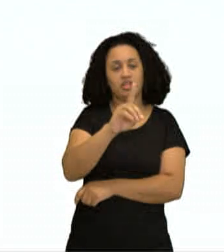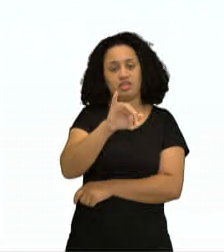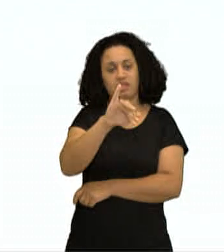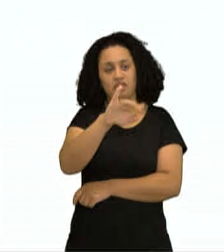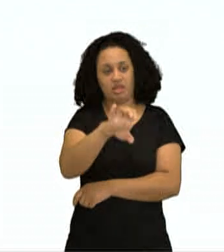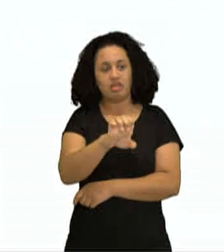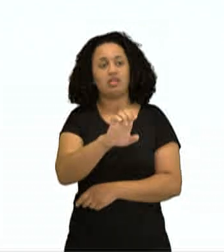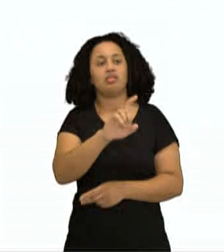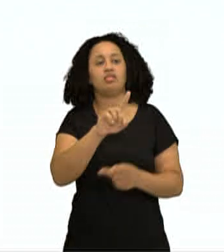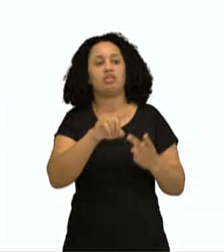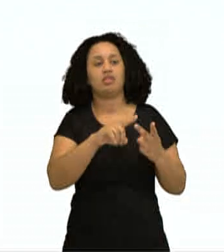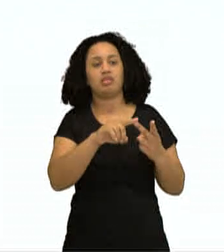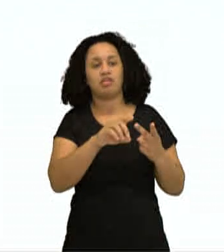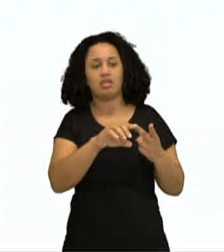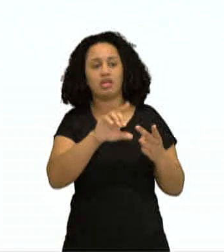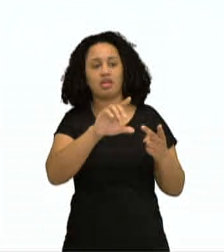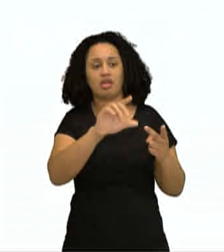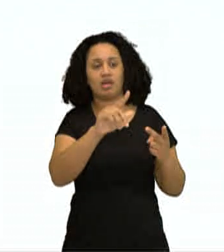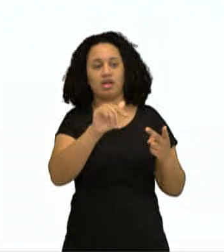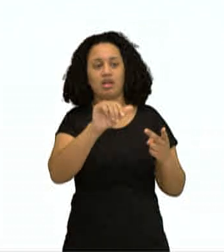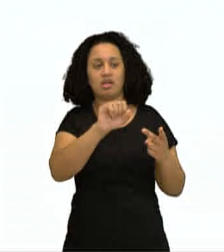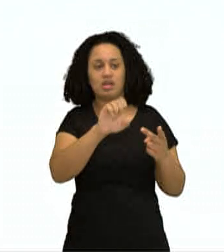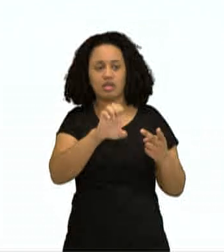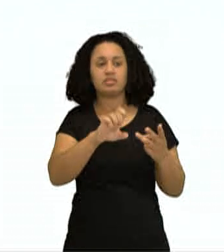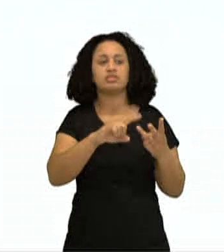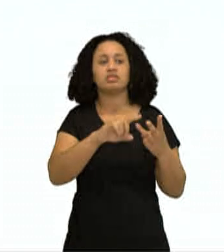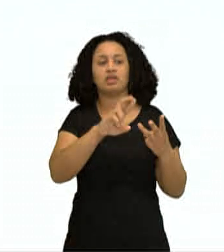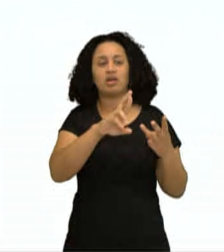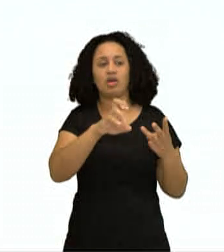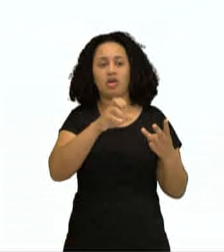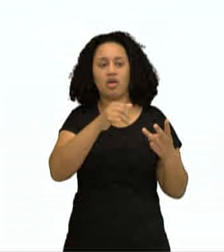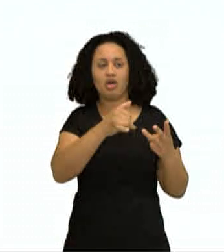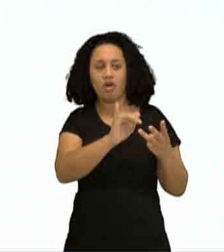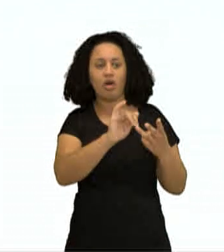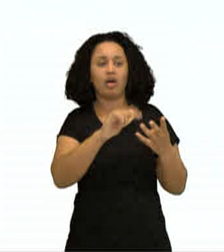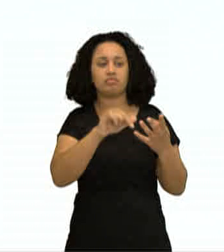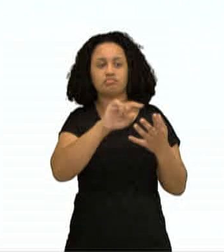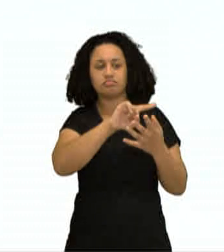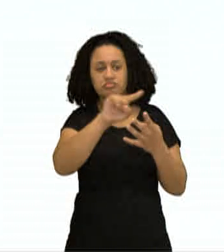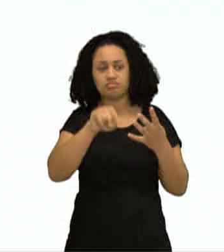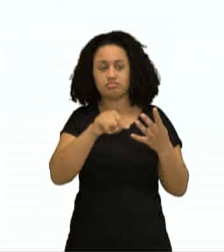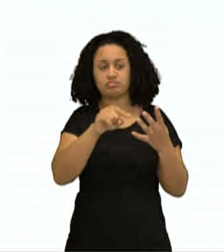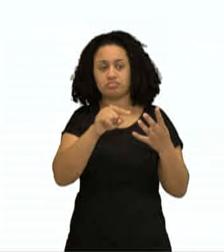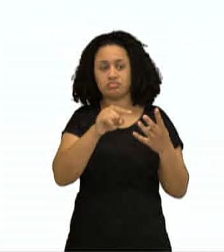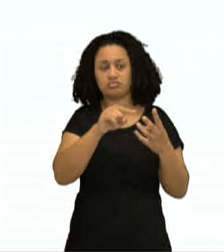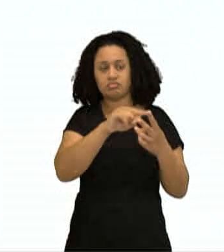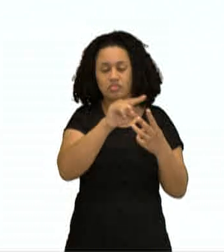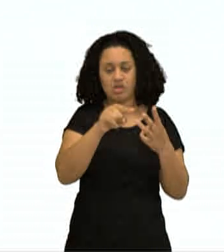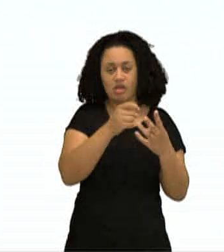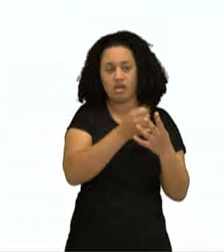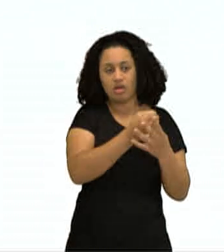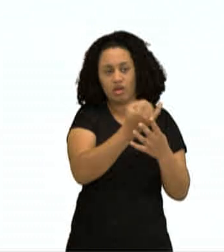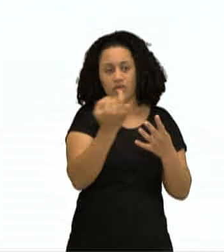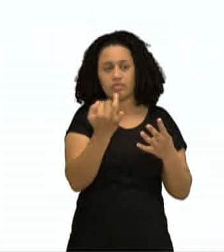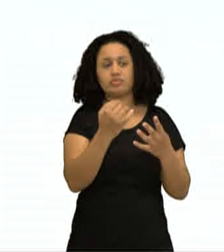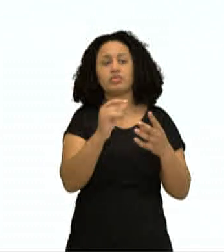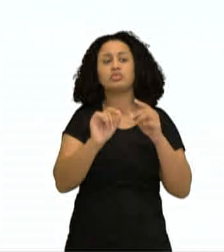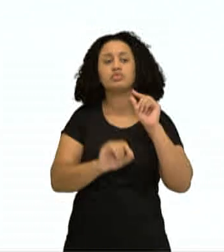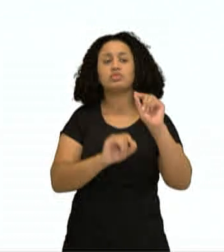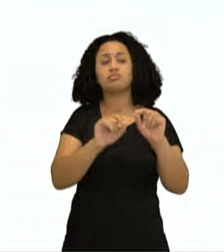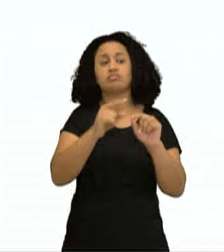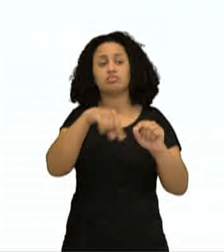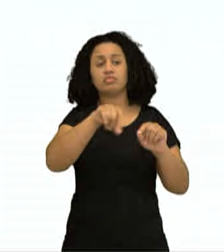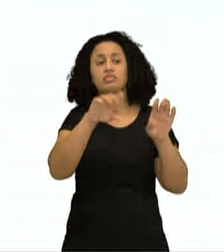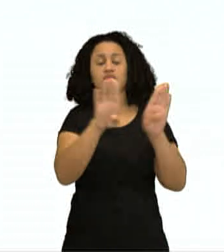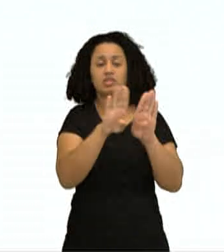Oldenburg, em 1929, Rauschenberg e Roy Lichtenstein, em 1923, nascido em 1923,